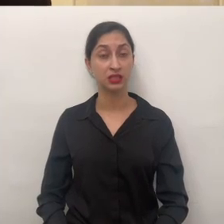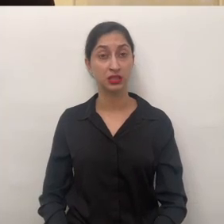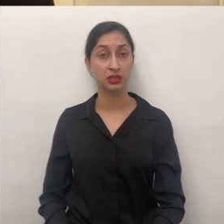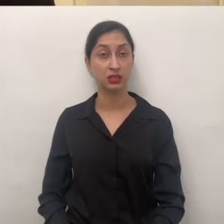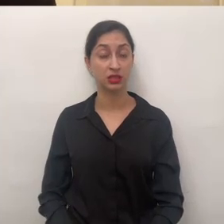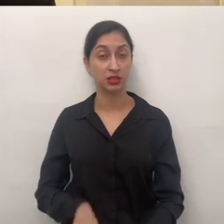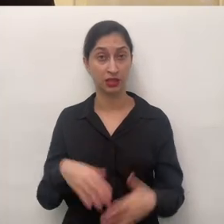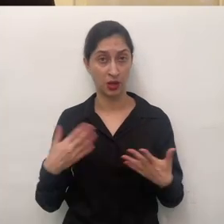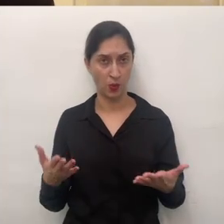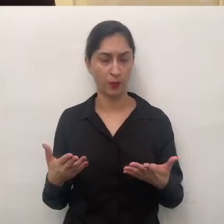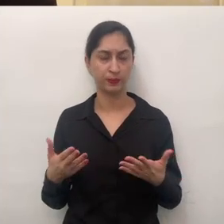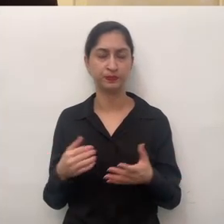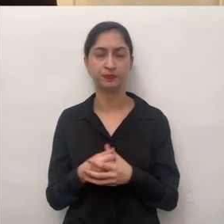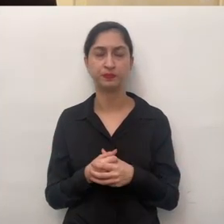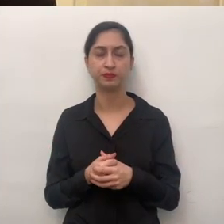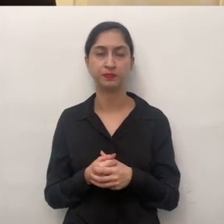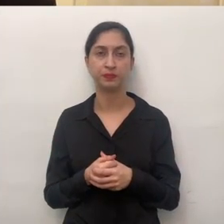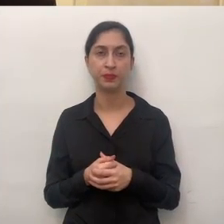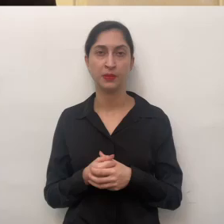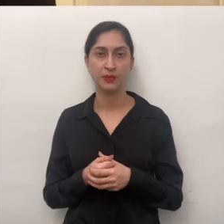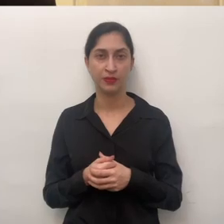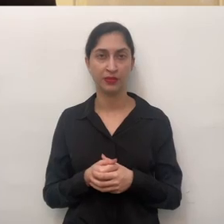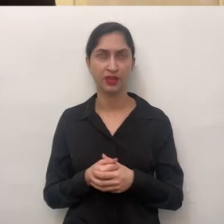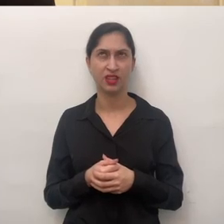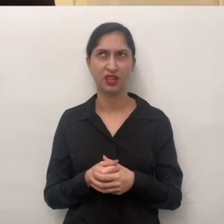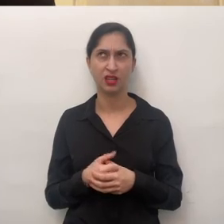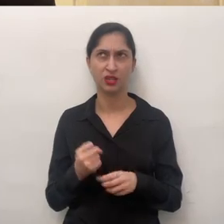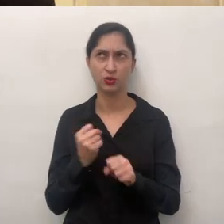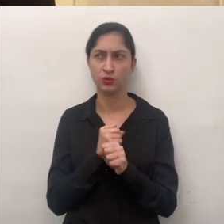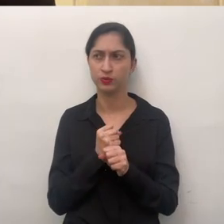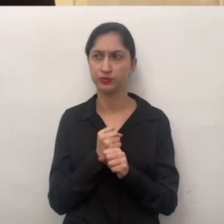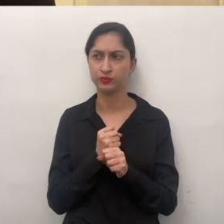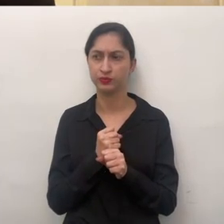Silo parte de um projeto